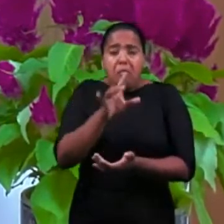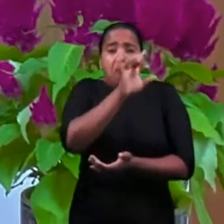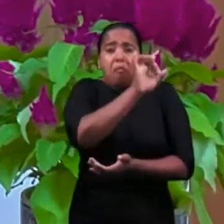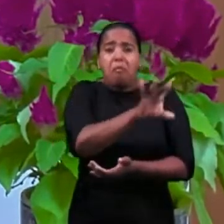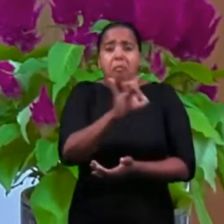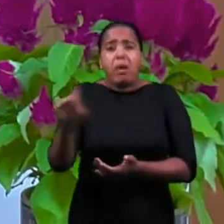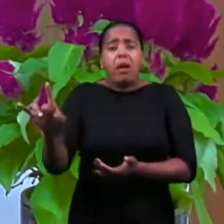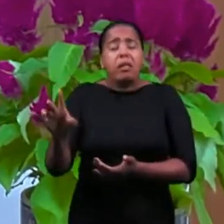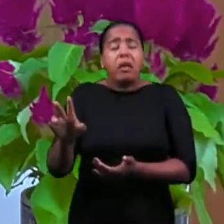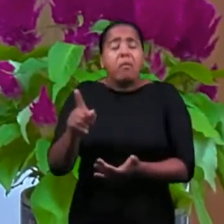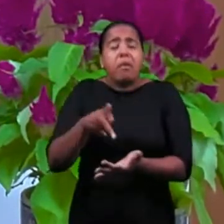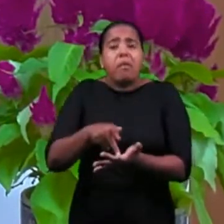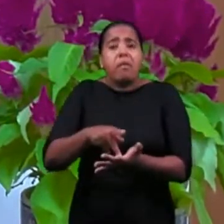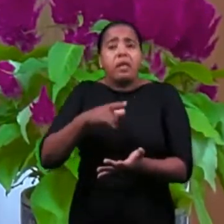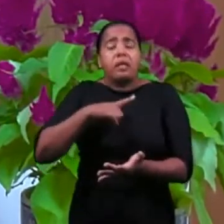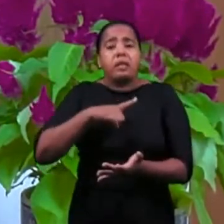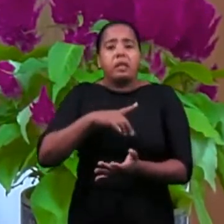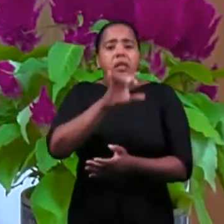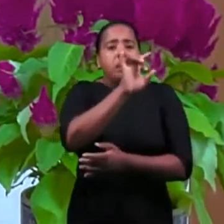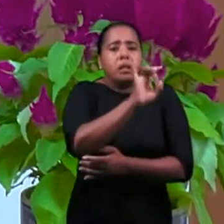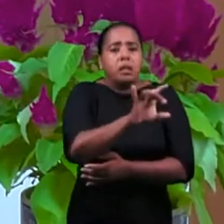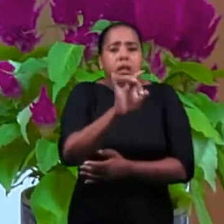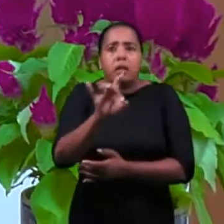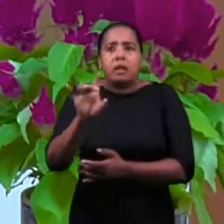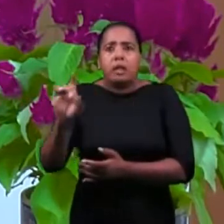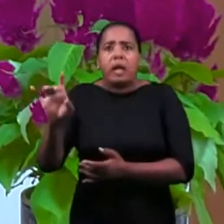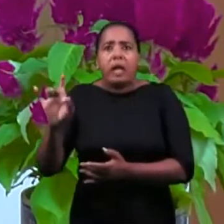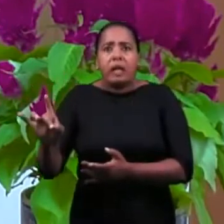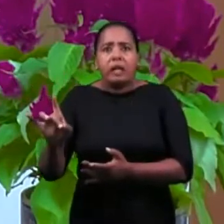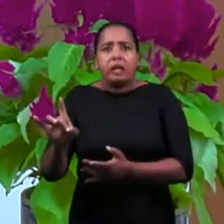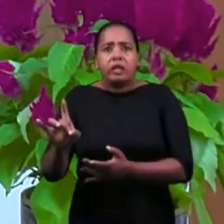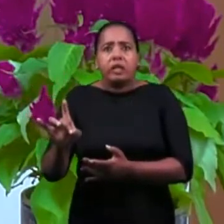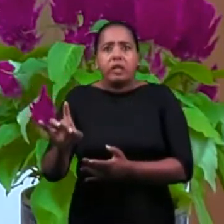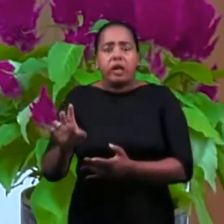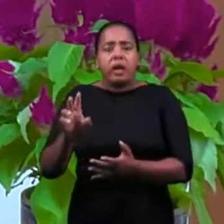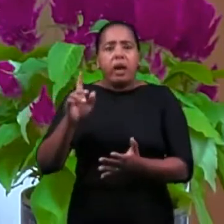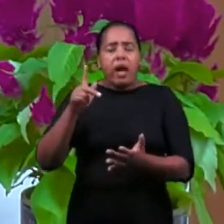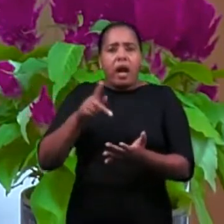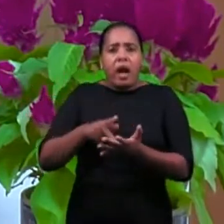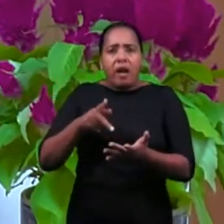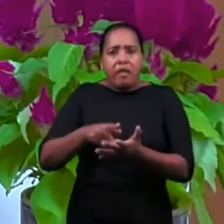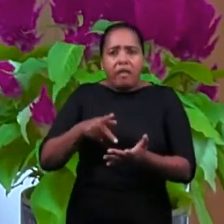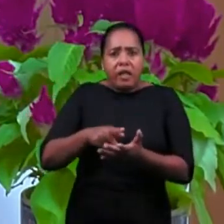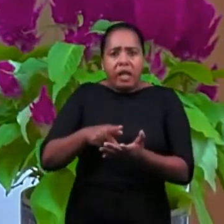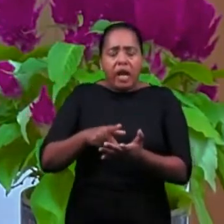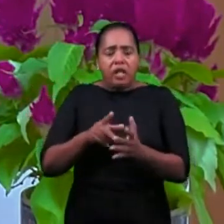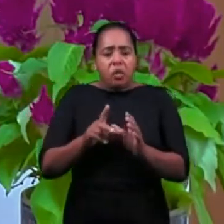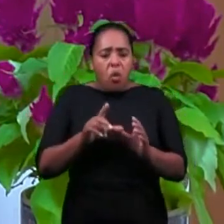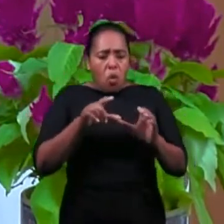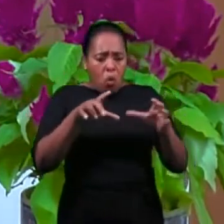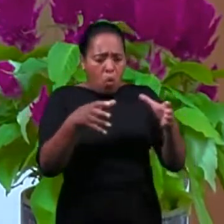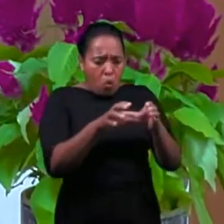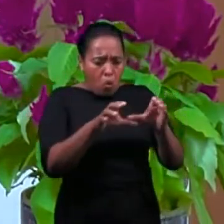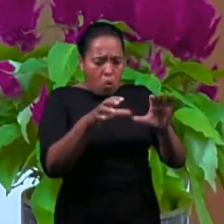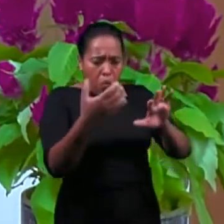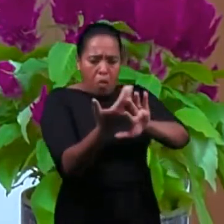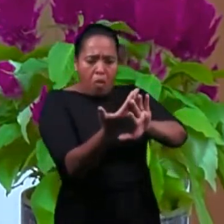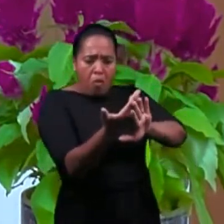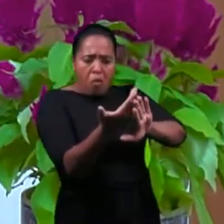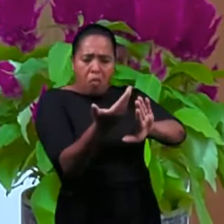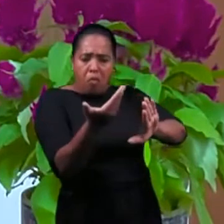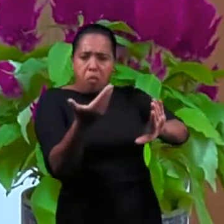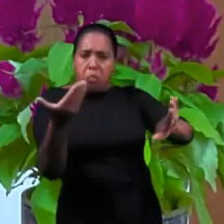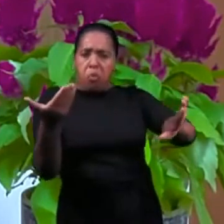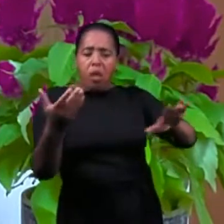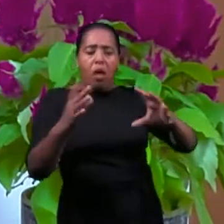dia as verdades estão aflorando em grupos que se separam, que se dividem,